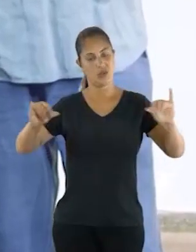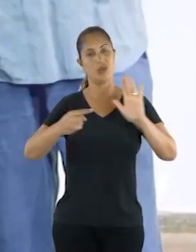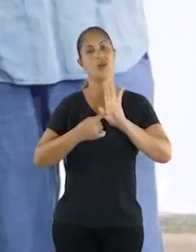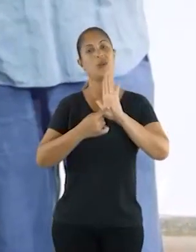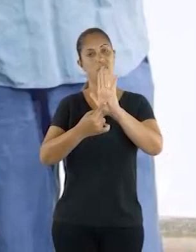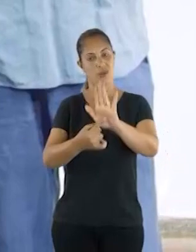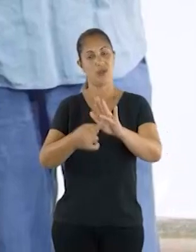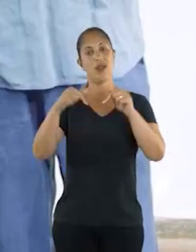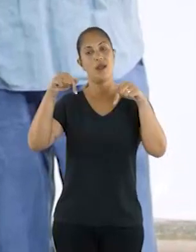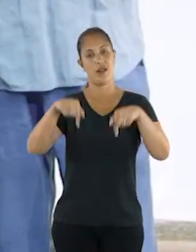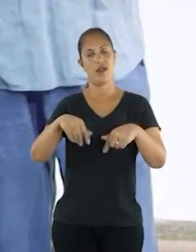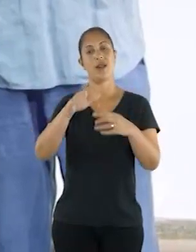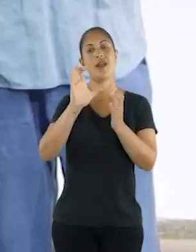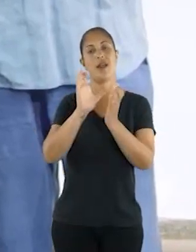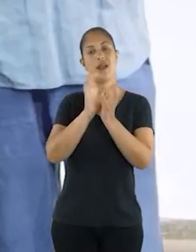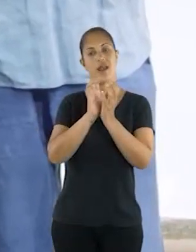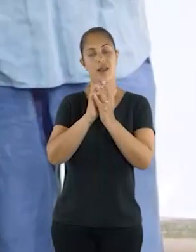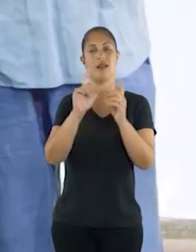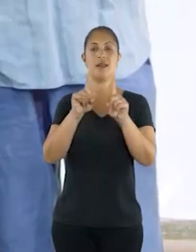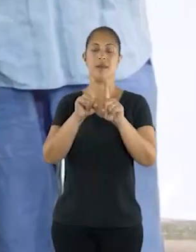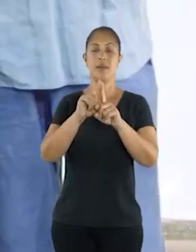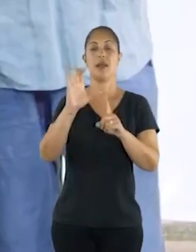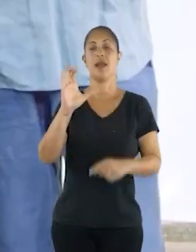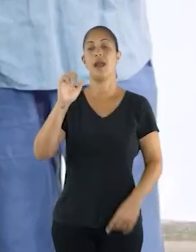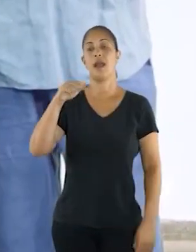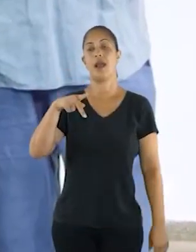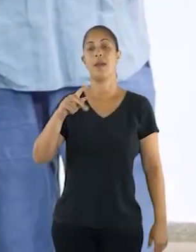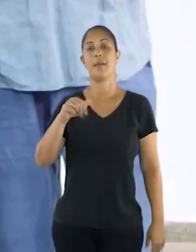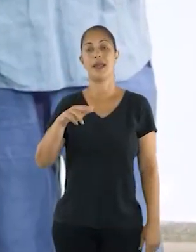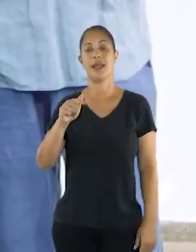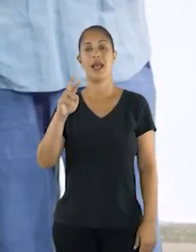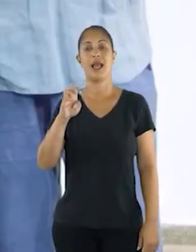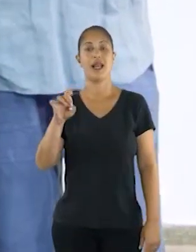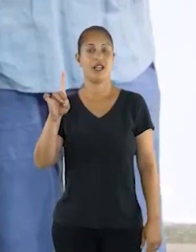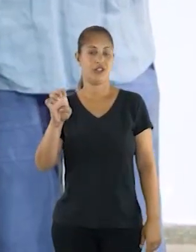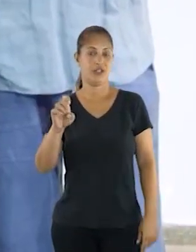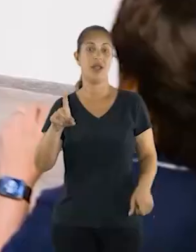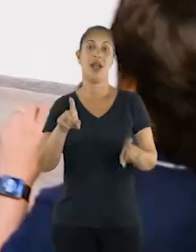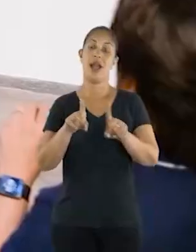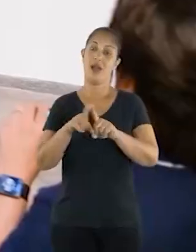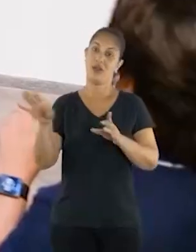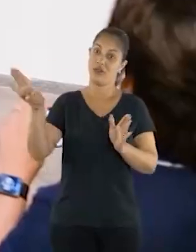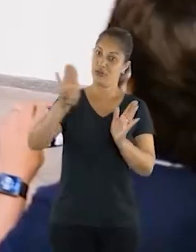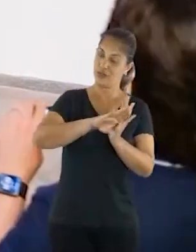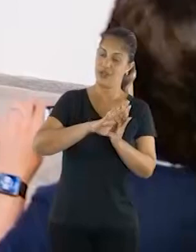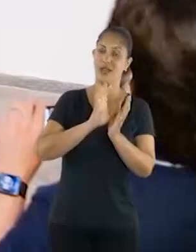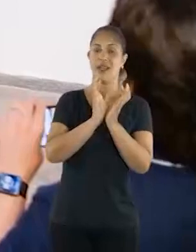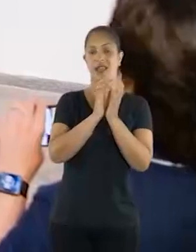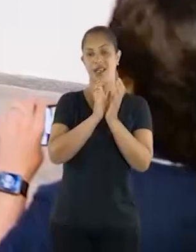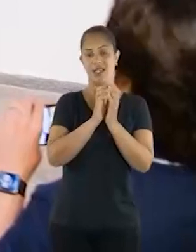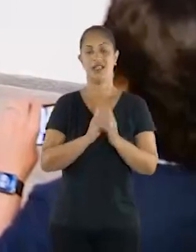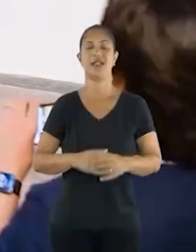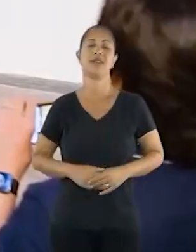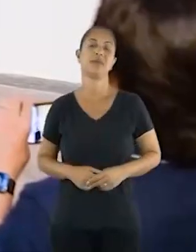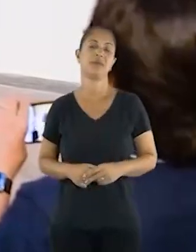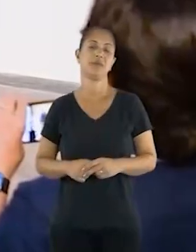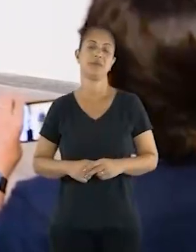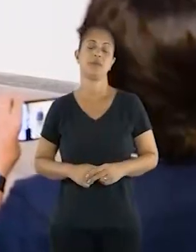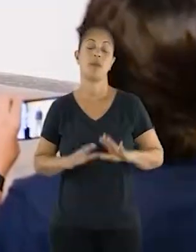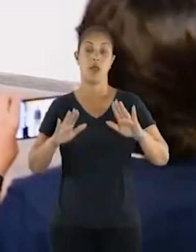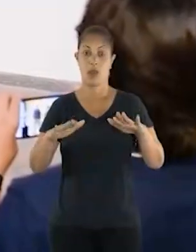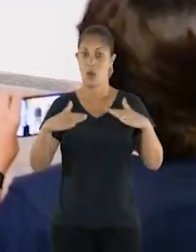exposição. A gente fez em Campina Grande, que foi maravilhoso, e agora finalmente chegamos no Recife, né? Bom,